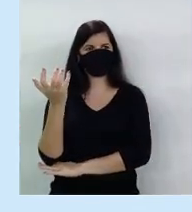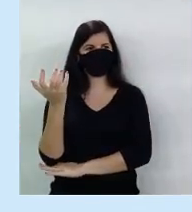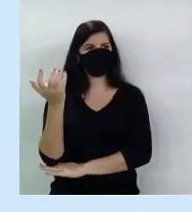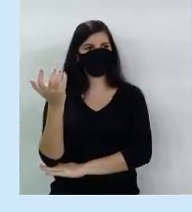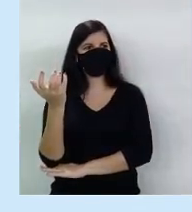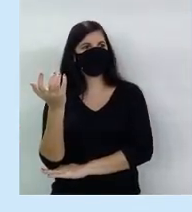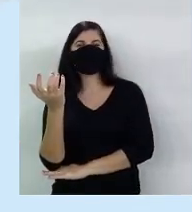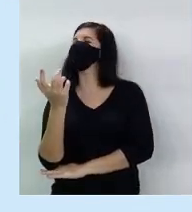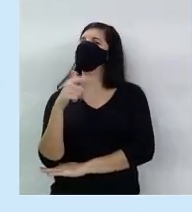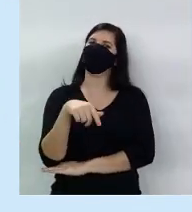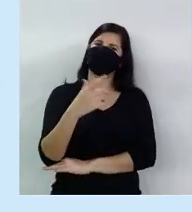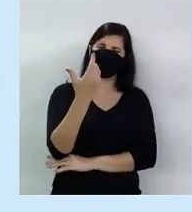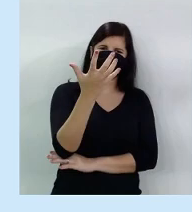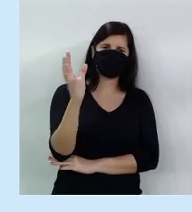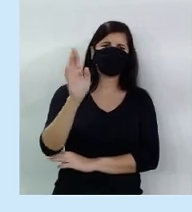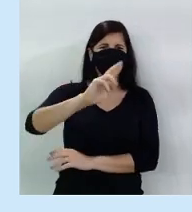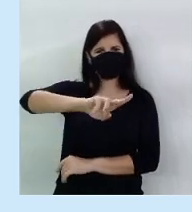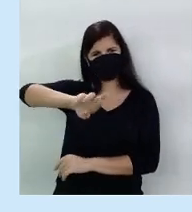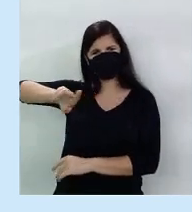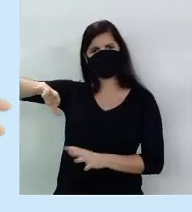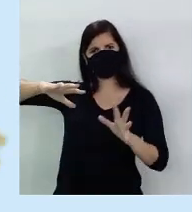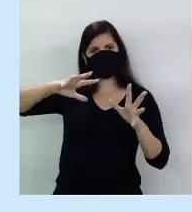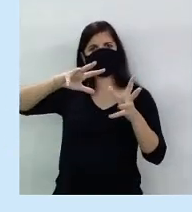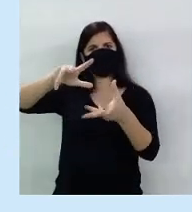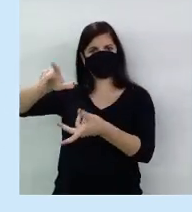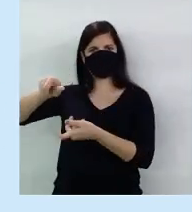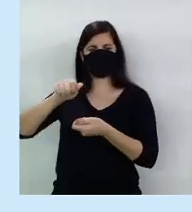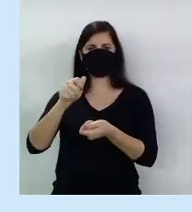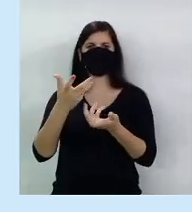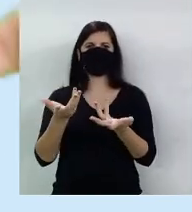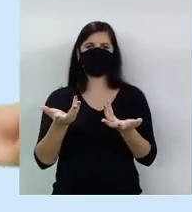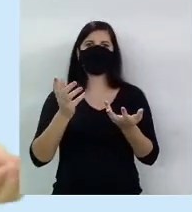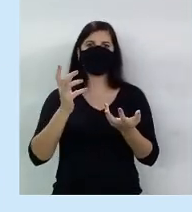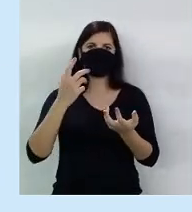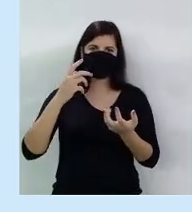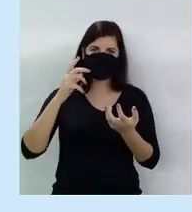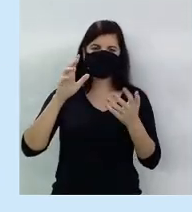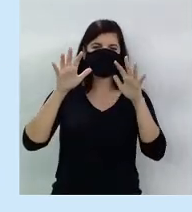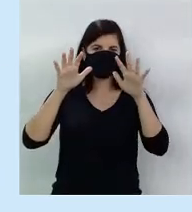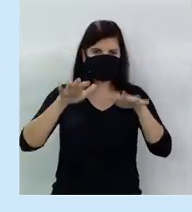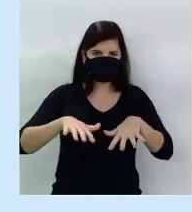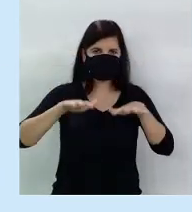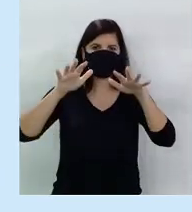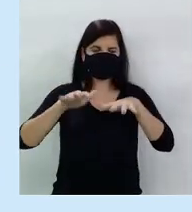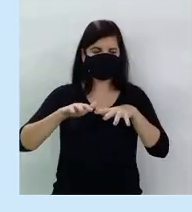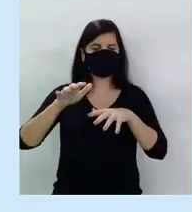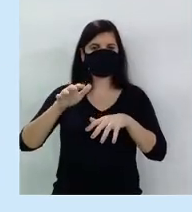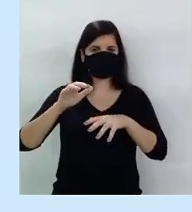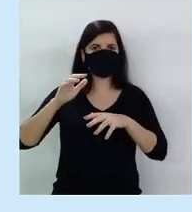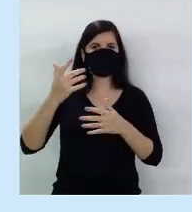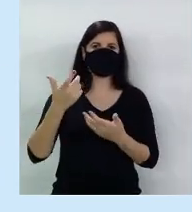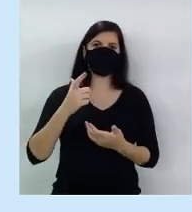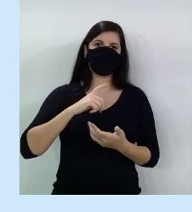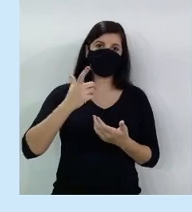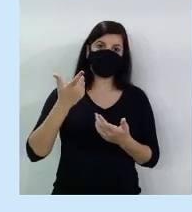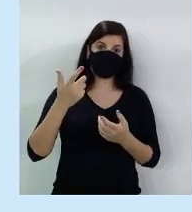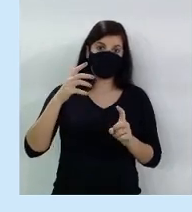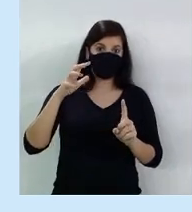em várias árvores no mundo também são cultuadas como sagradas ou têm uma